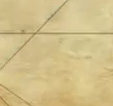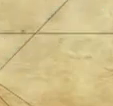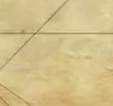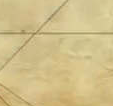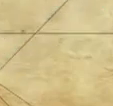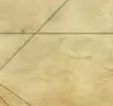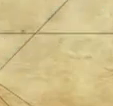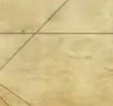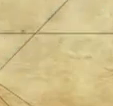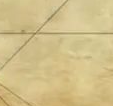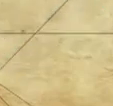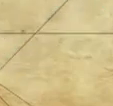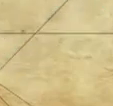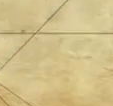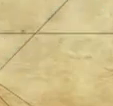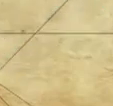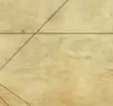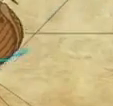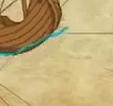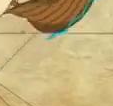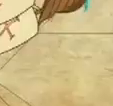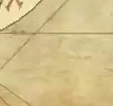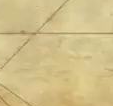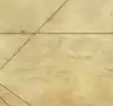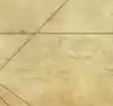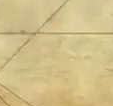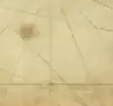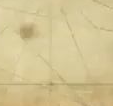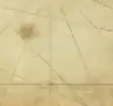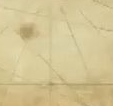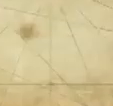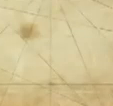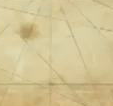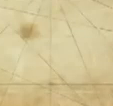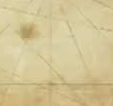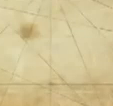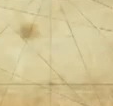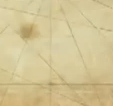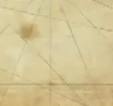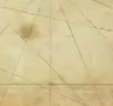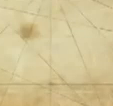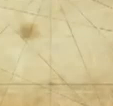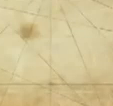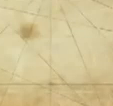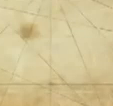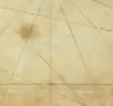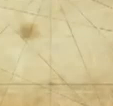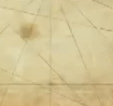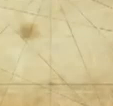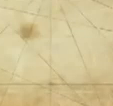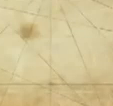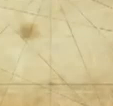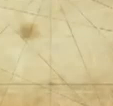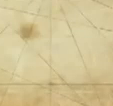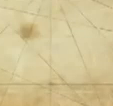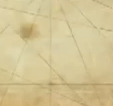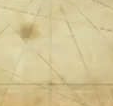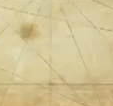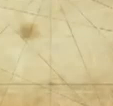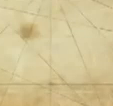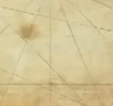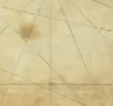os portugueses chegarem ao Oriente, contornando a África. Finalmente, no ano de